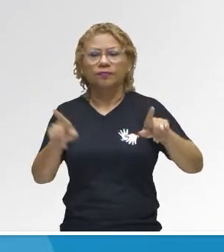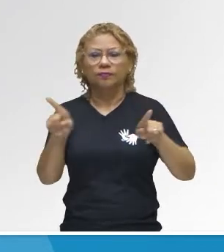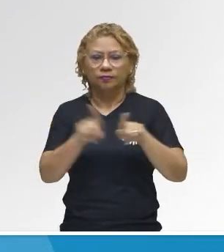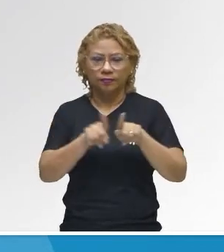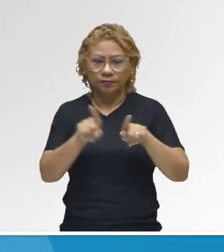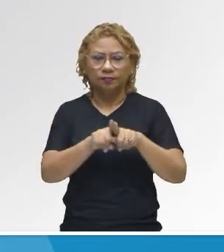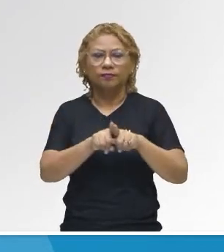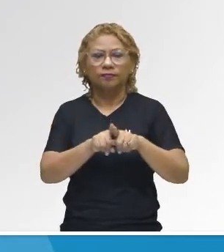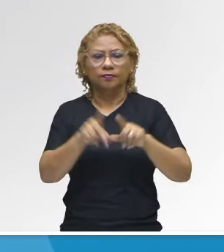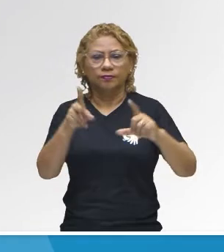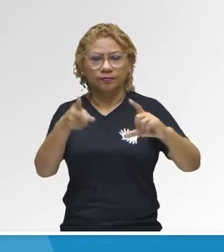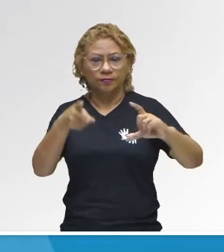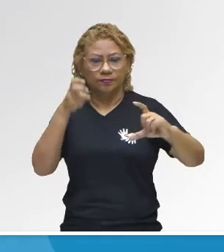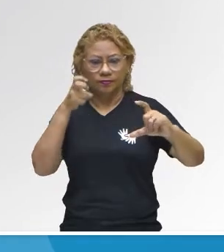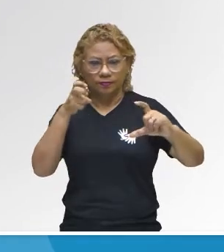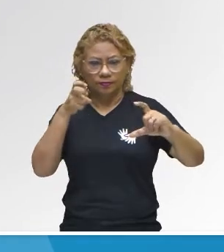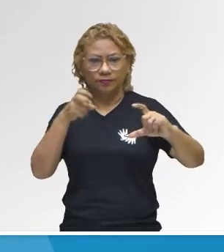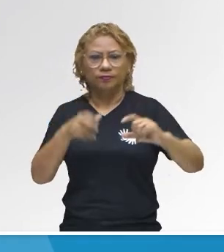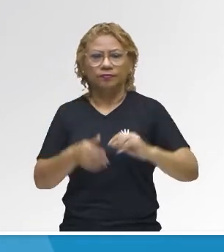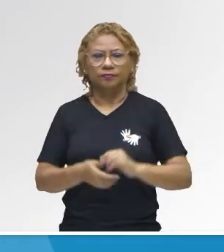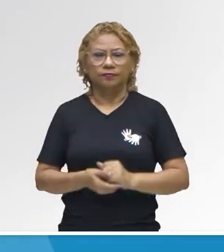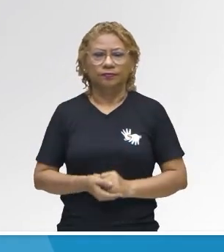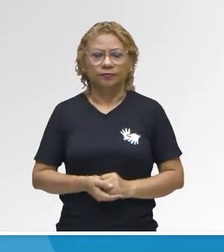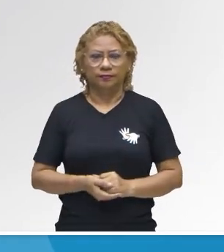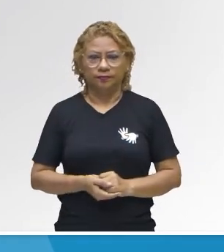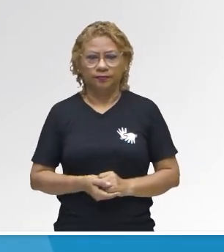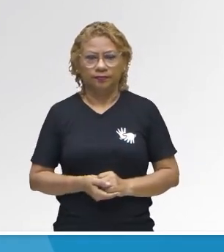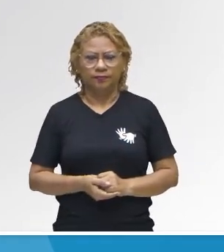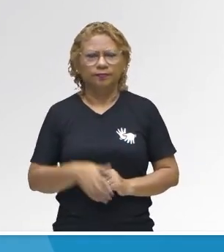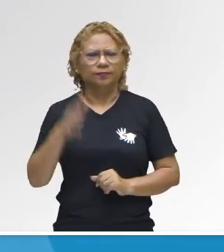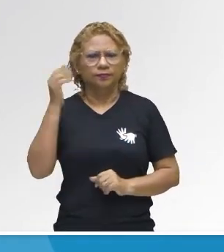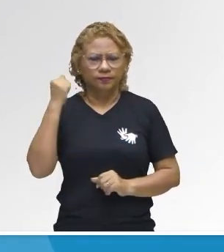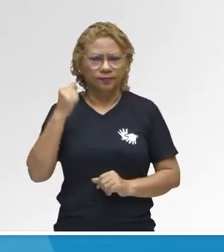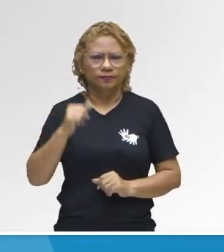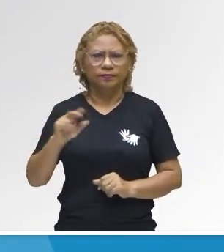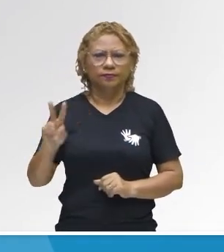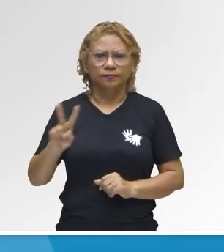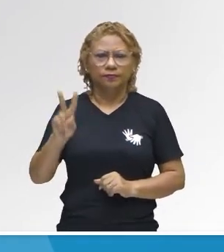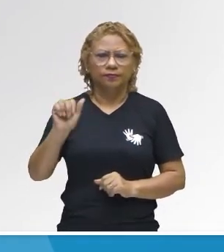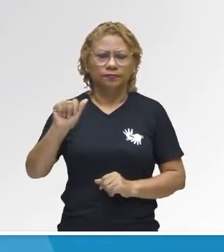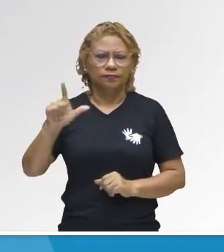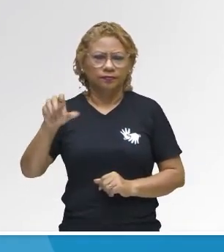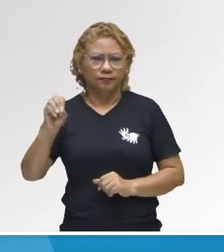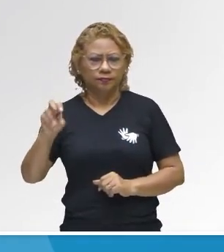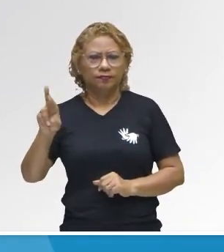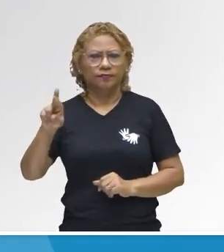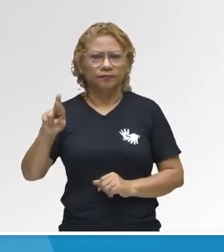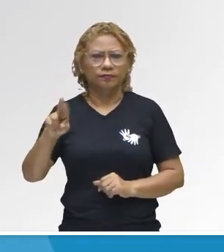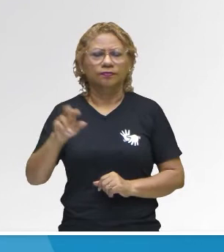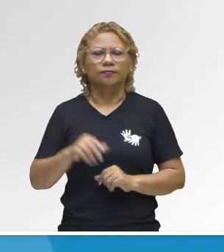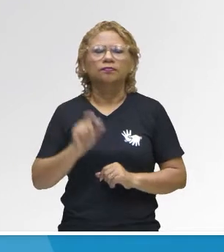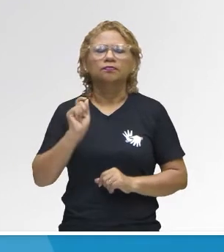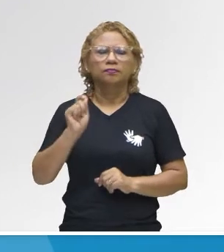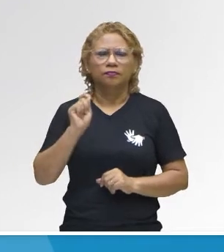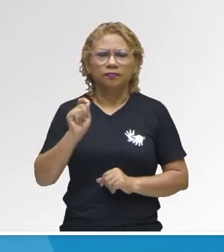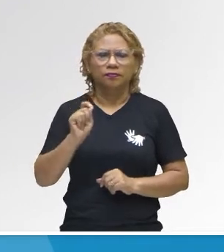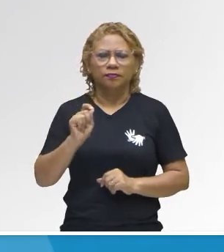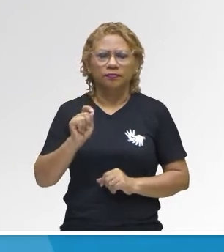no ciclo trigonométrico, a gente sabe que o valor do raio, o que é o raio? É a medida que